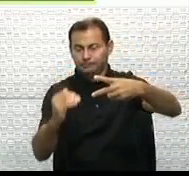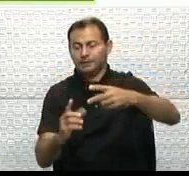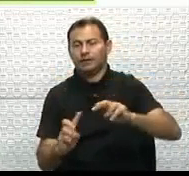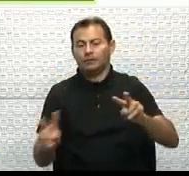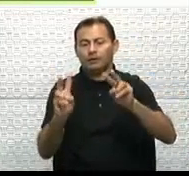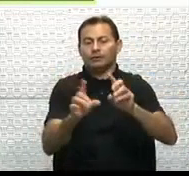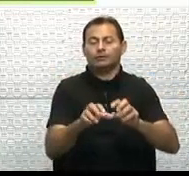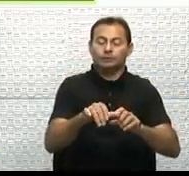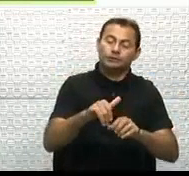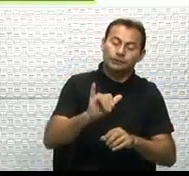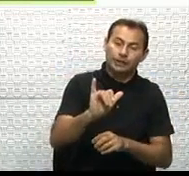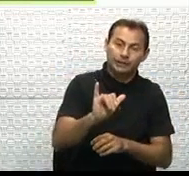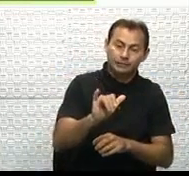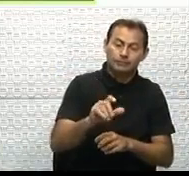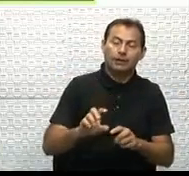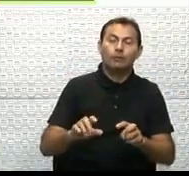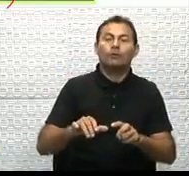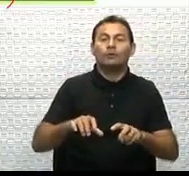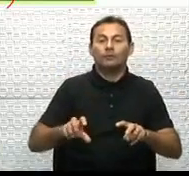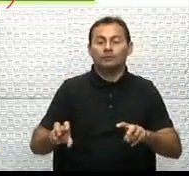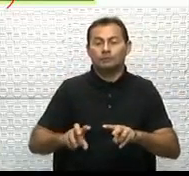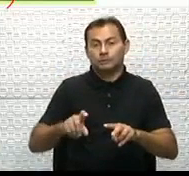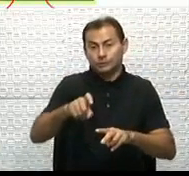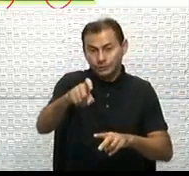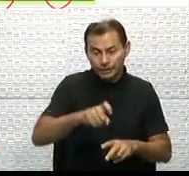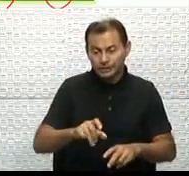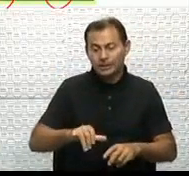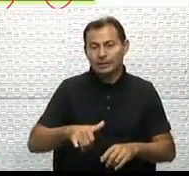relacionando o valor de X com o valor de Y.